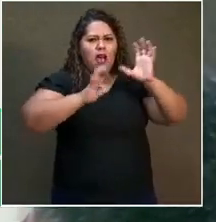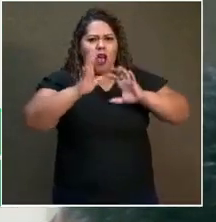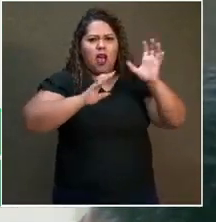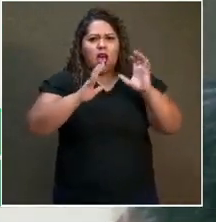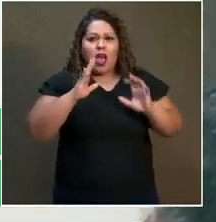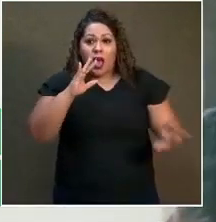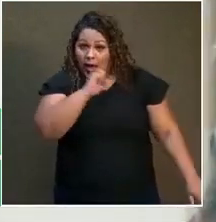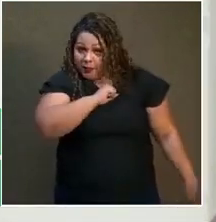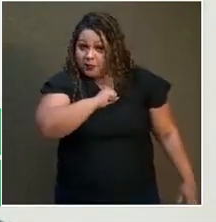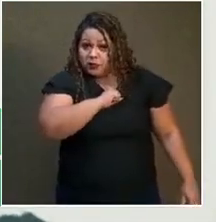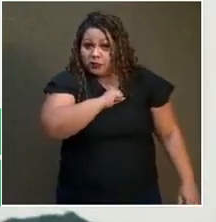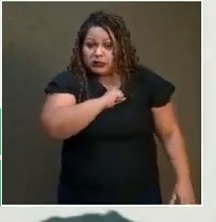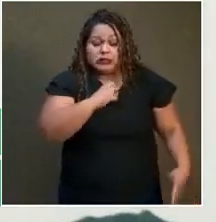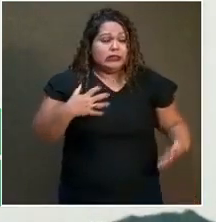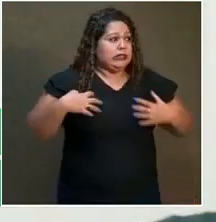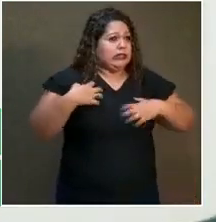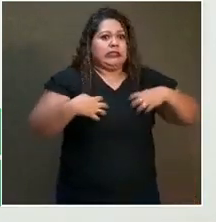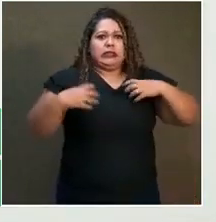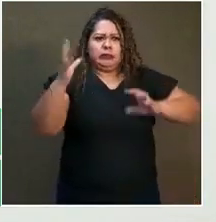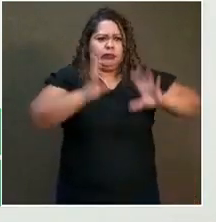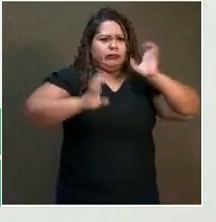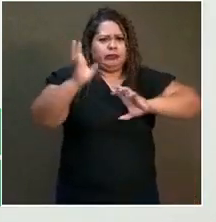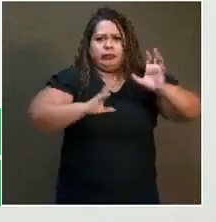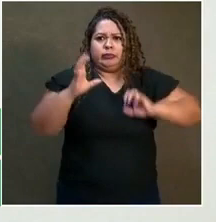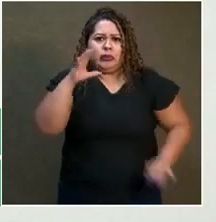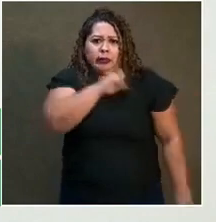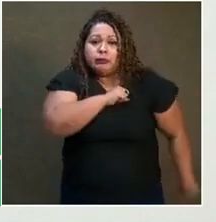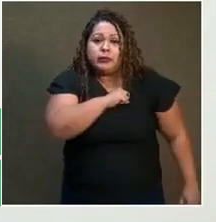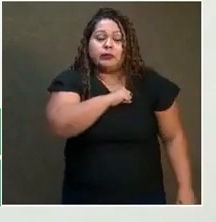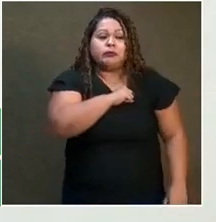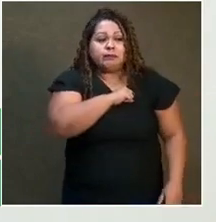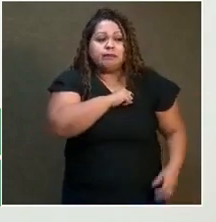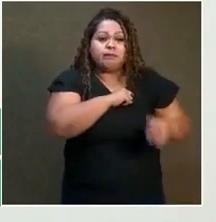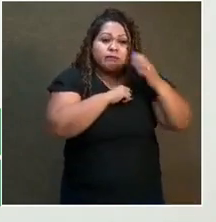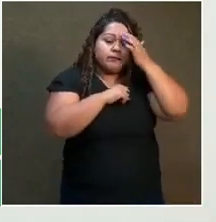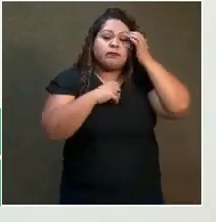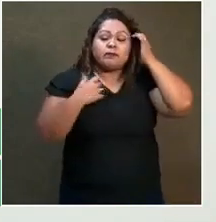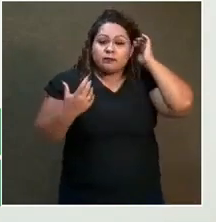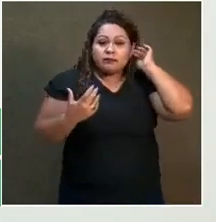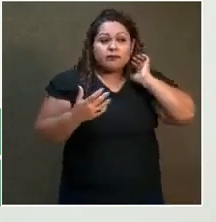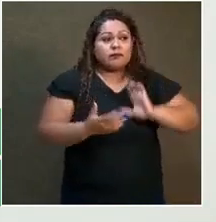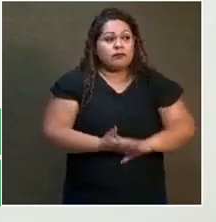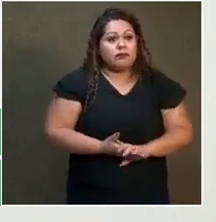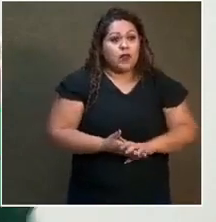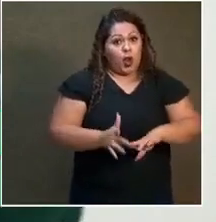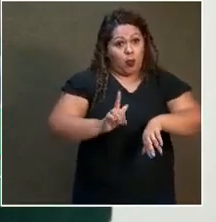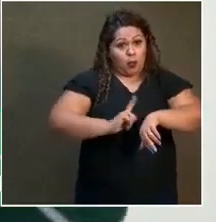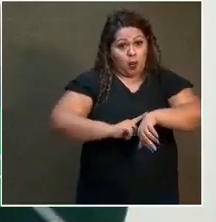discussão explosiva, mas rápida. Na qual